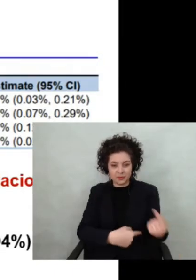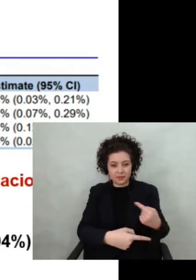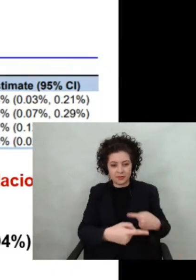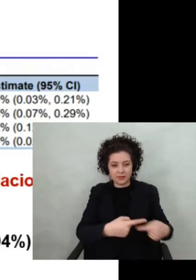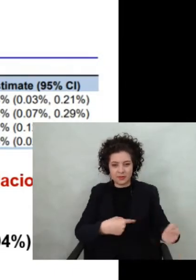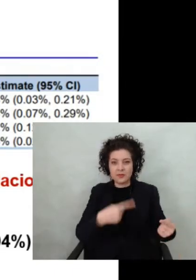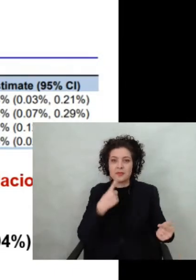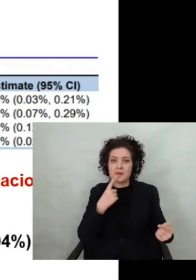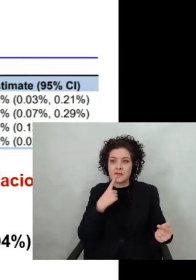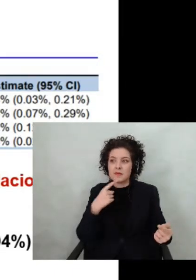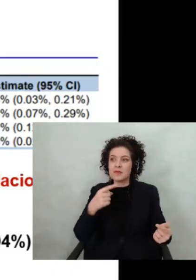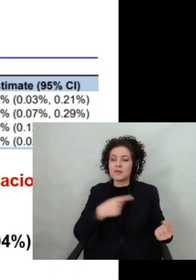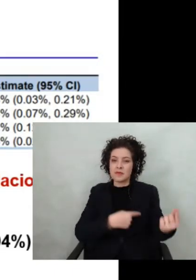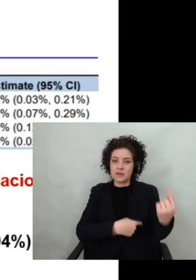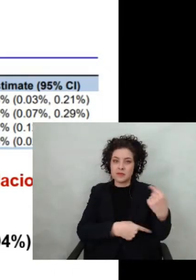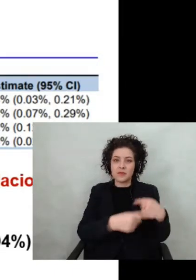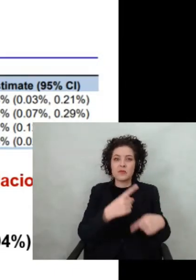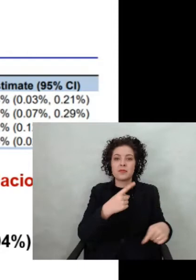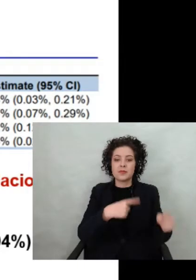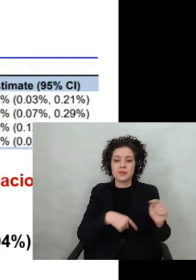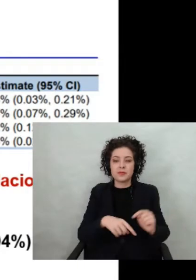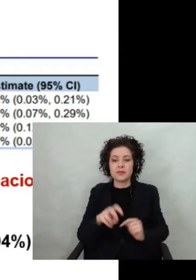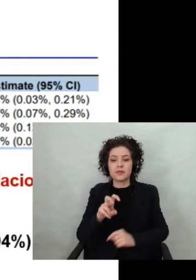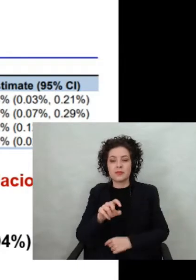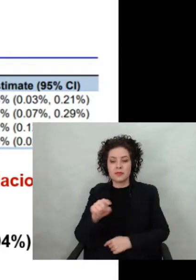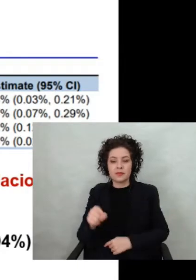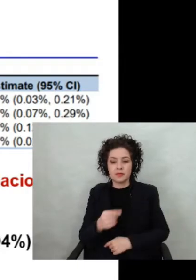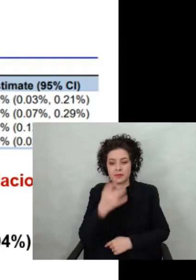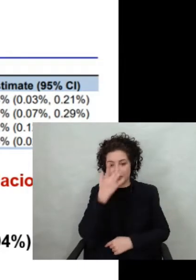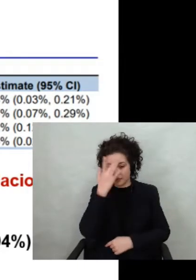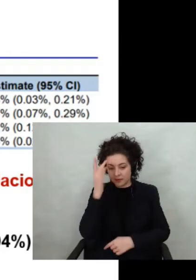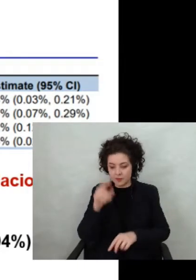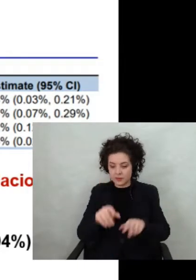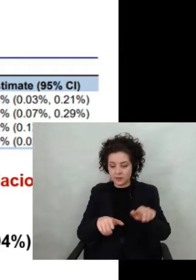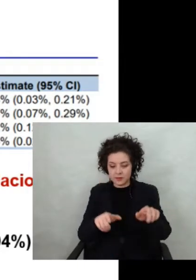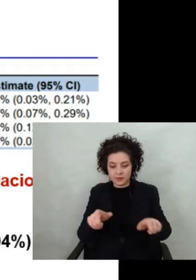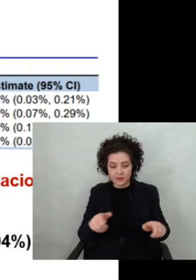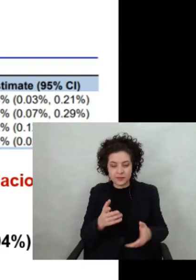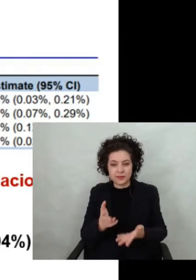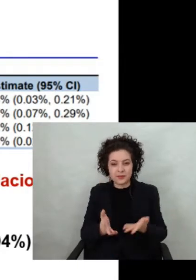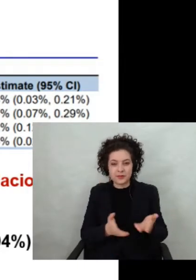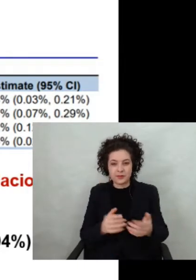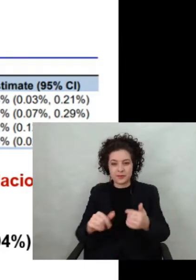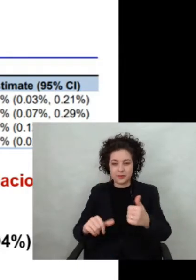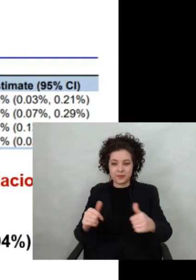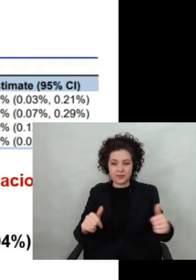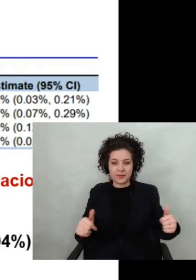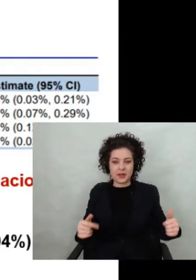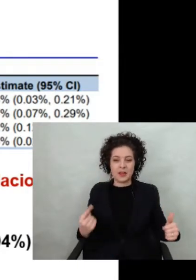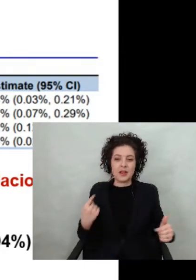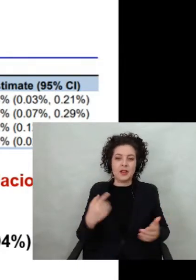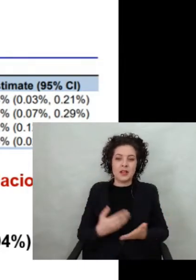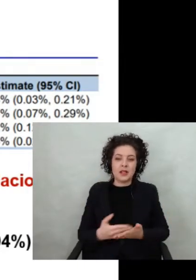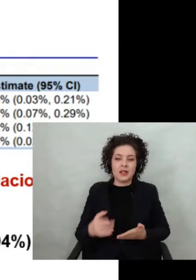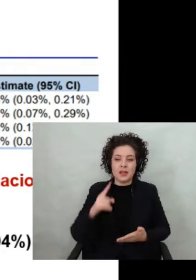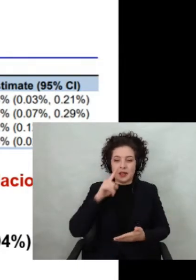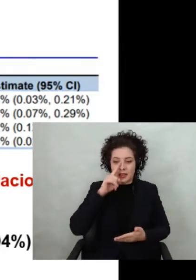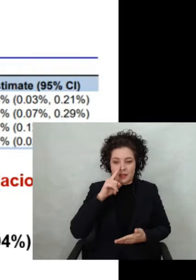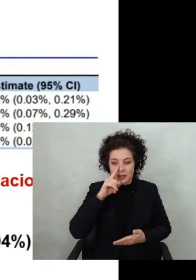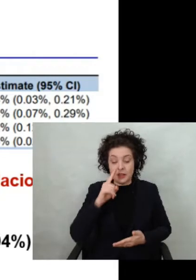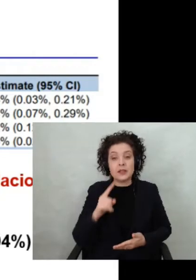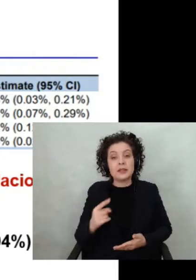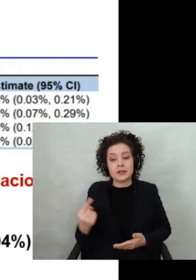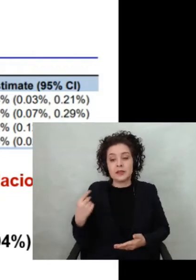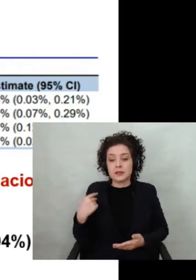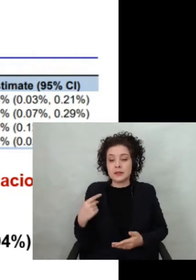Estados Unidos, com 5.000 pacientes tratados, que avaliou inicialmente o risco da infusão desse plasma de